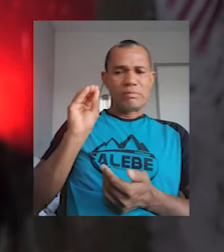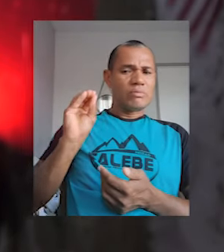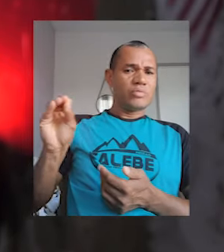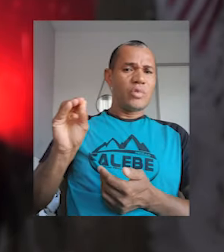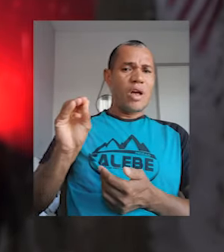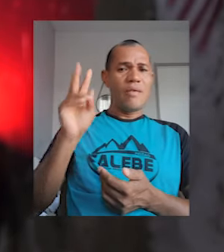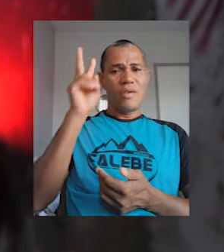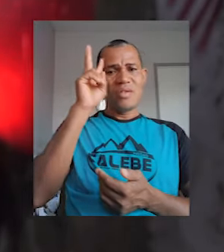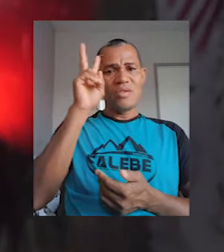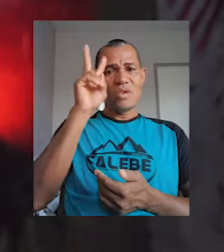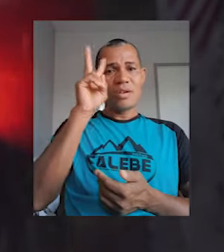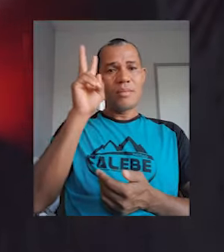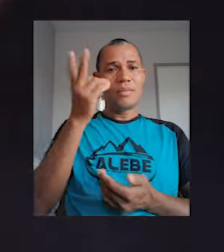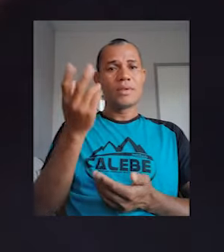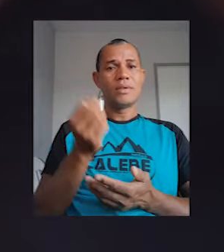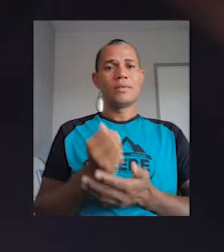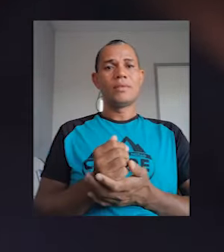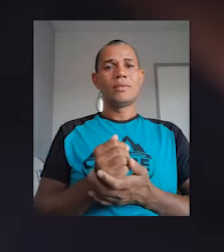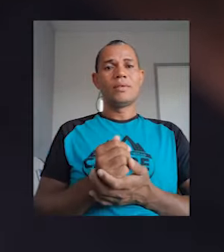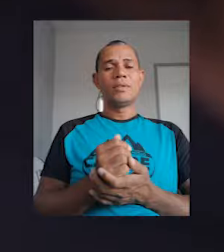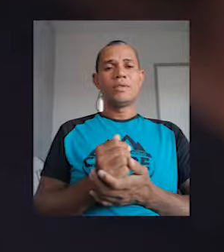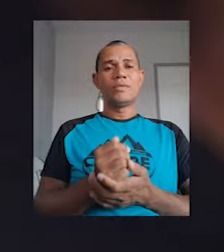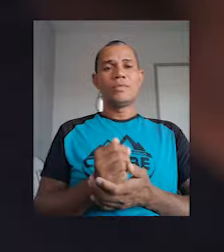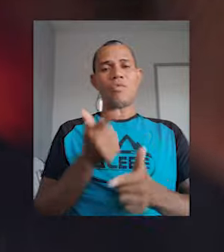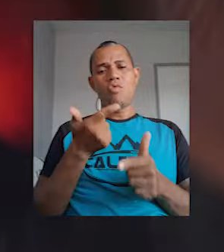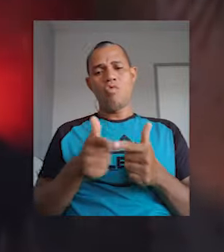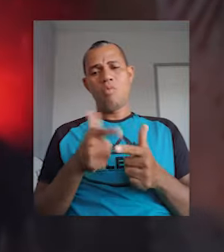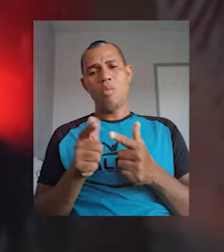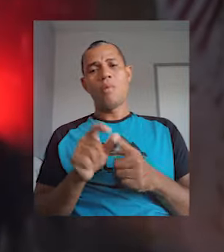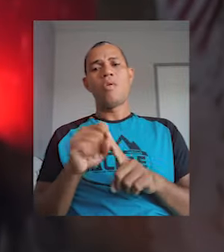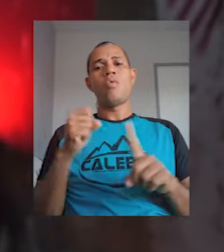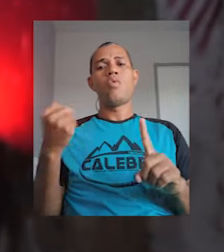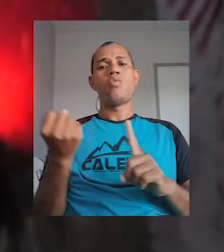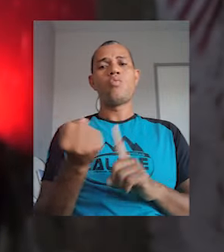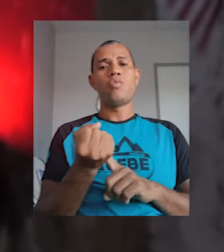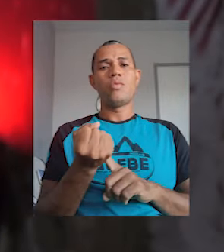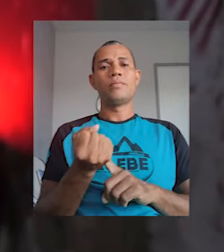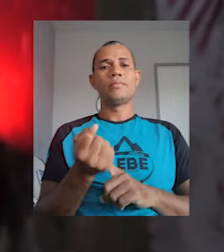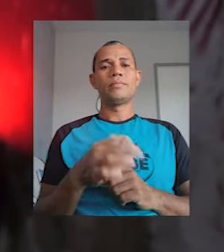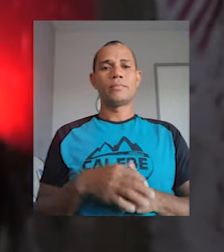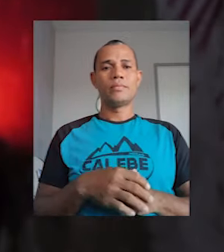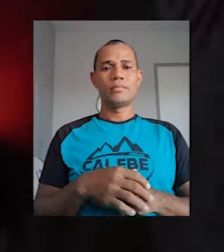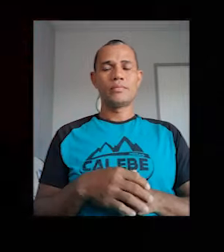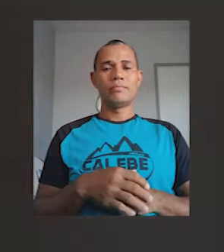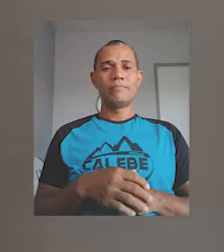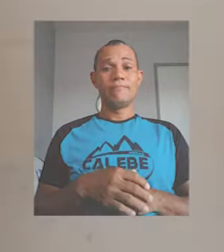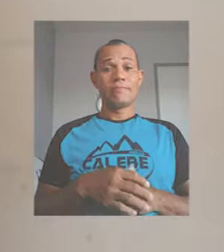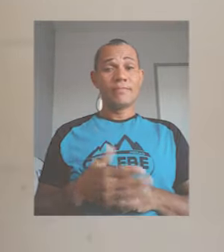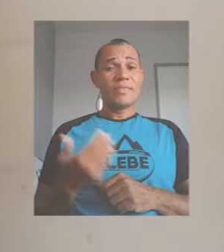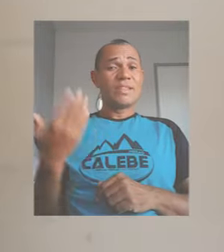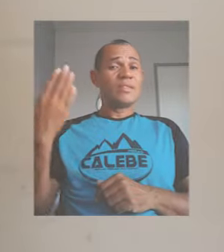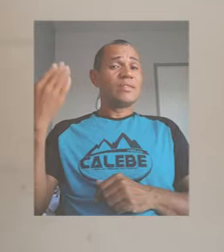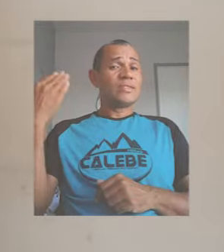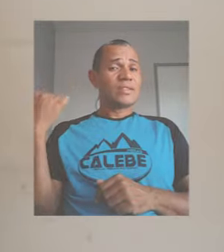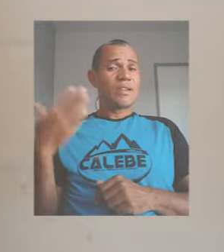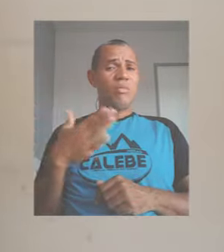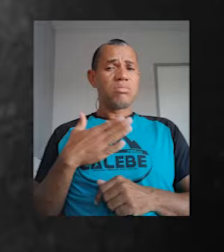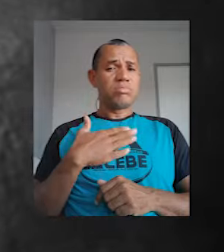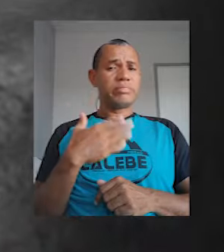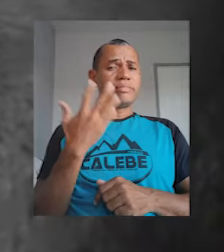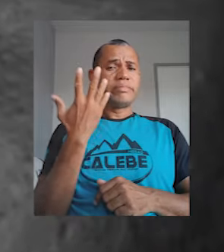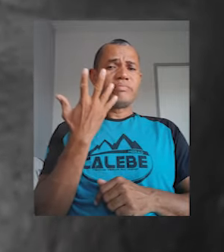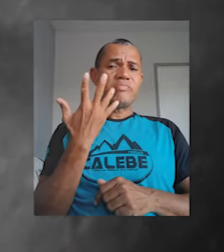que ficaram historicamente estigmatizadas na nossa sociedade. Desde a minha